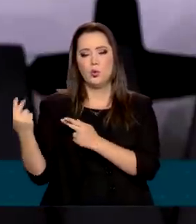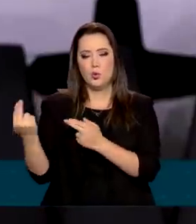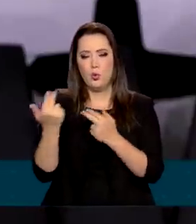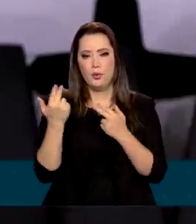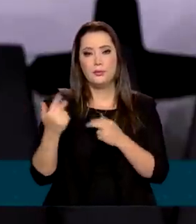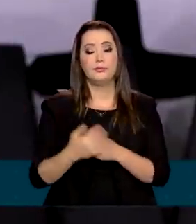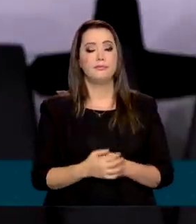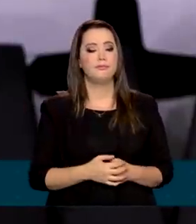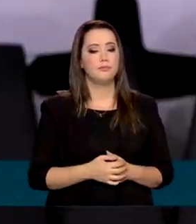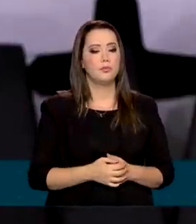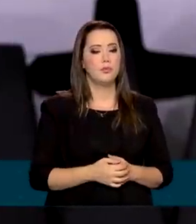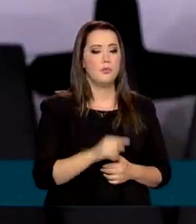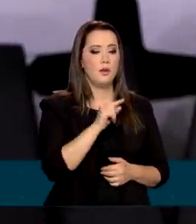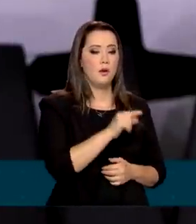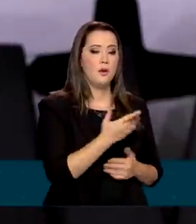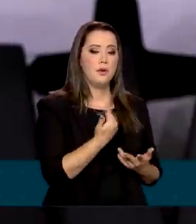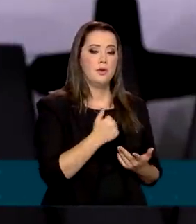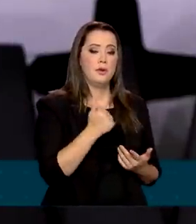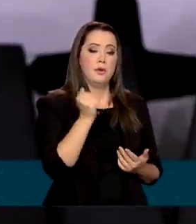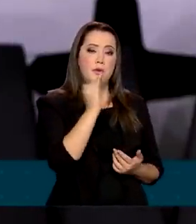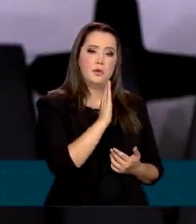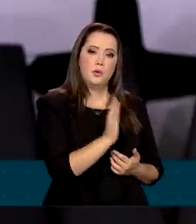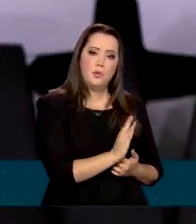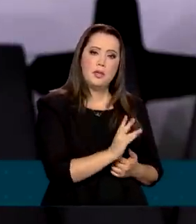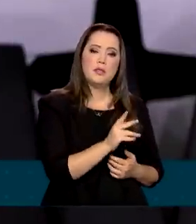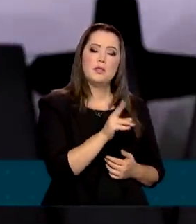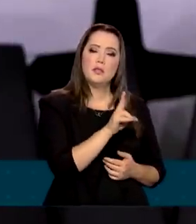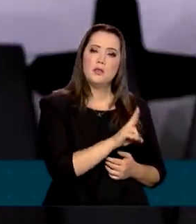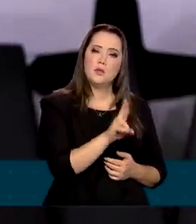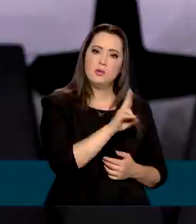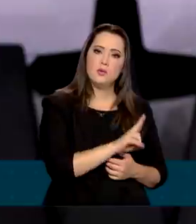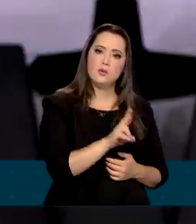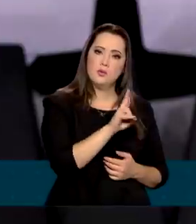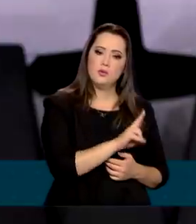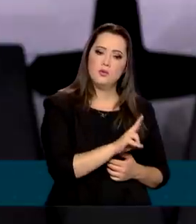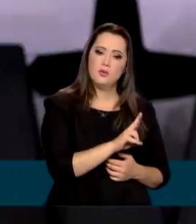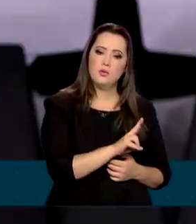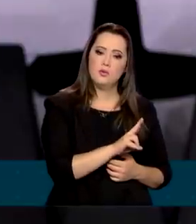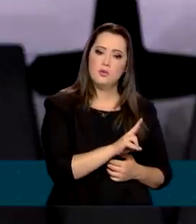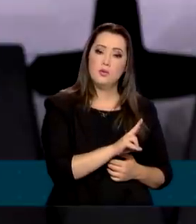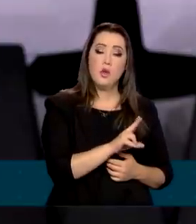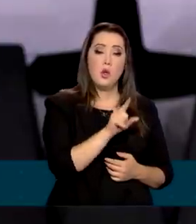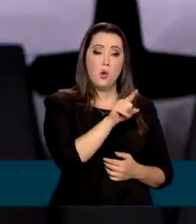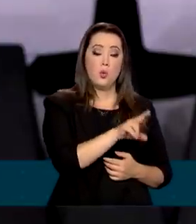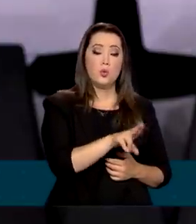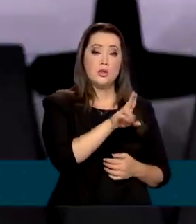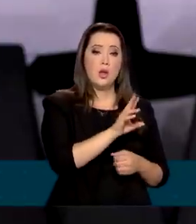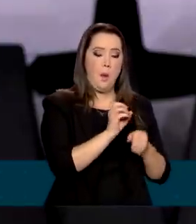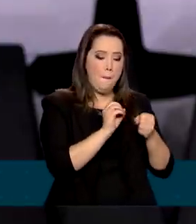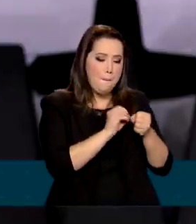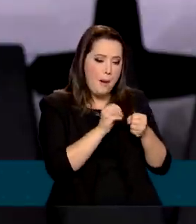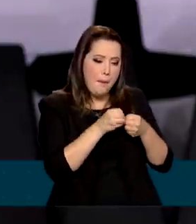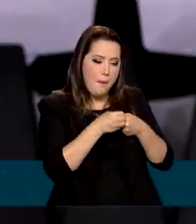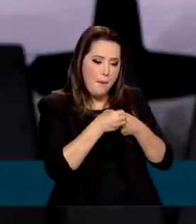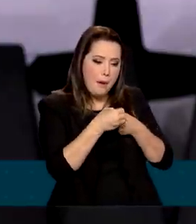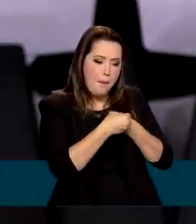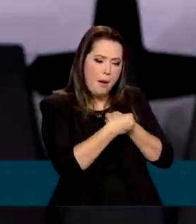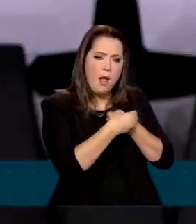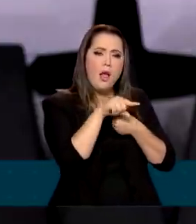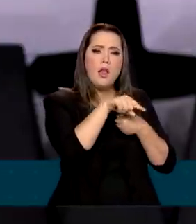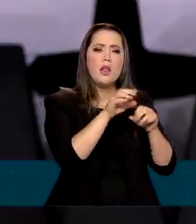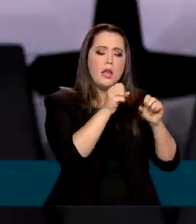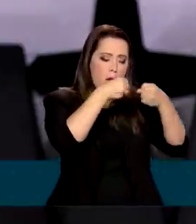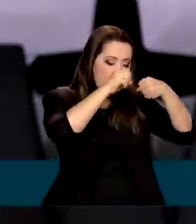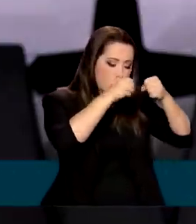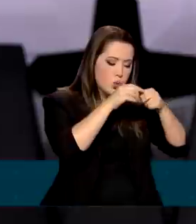pesquisa no Sirius, o maior acelerador de partículas de luz sincontrom do mundo. O que esse super laboratório